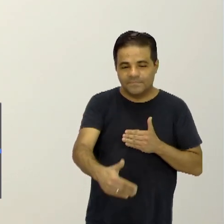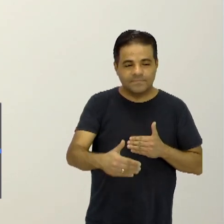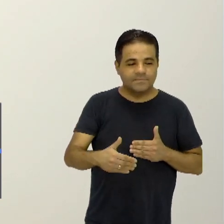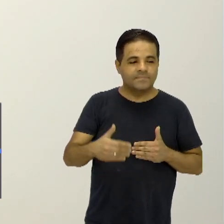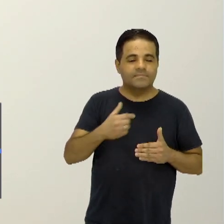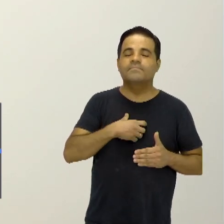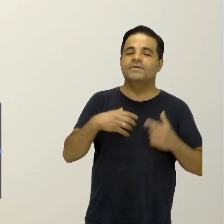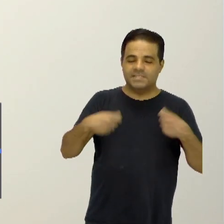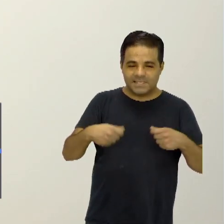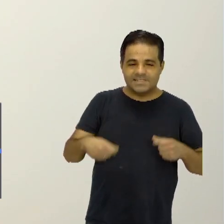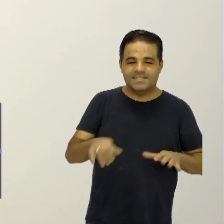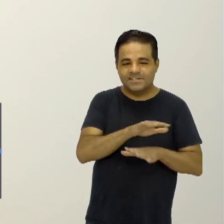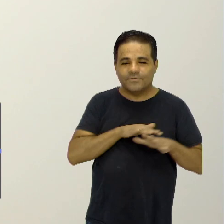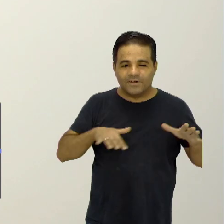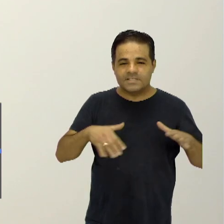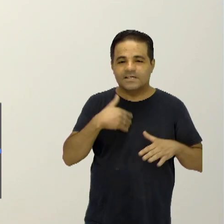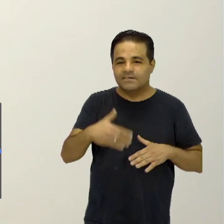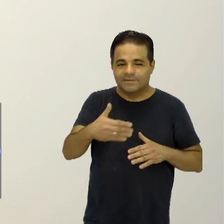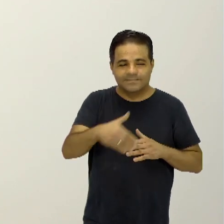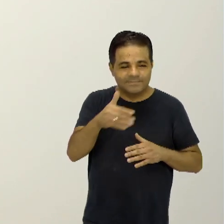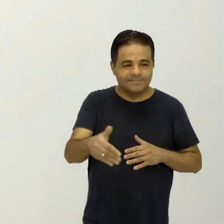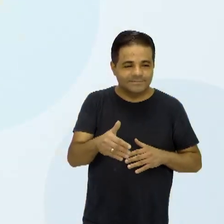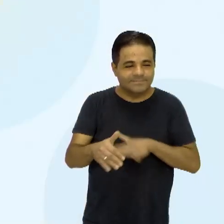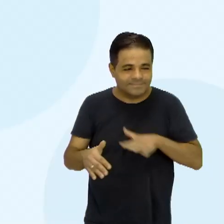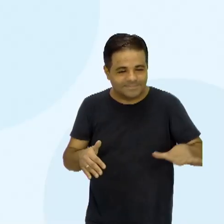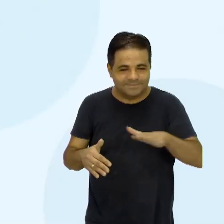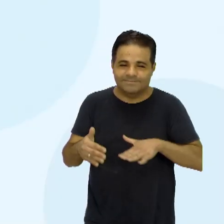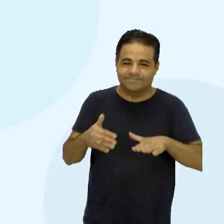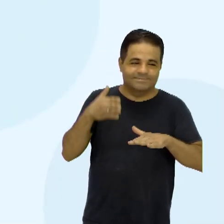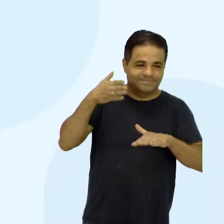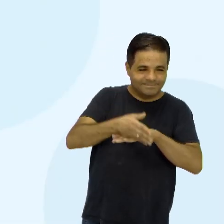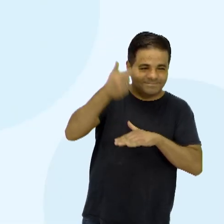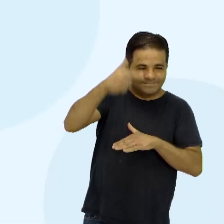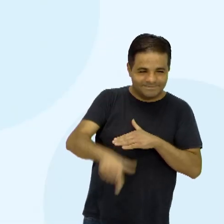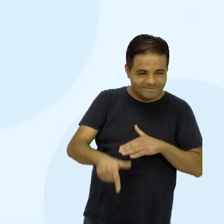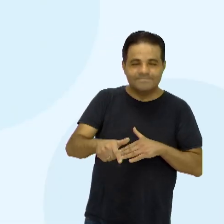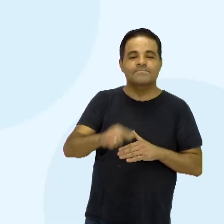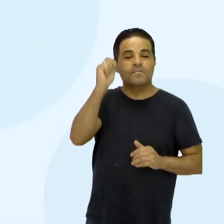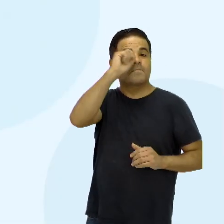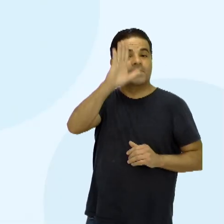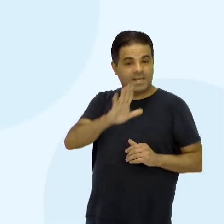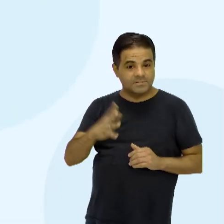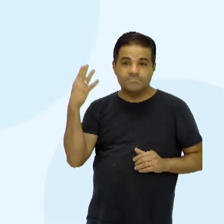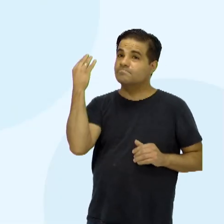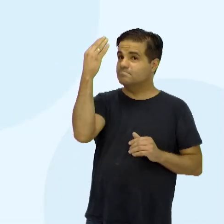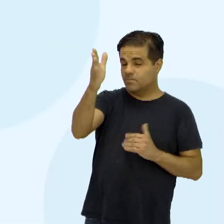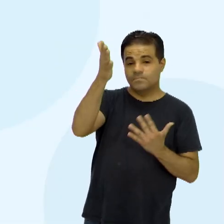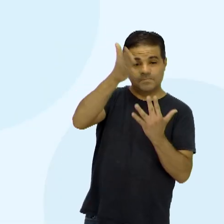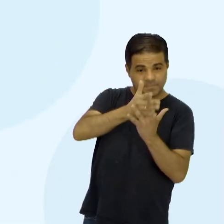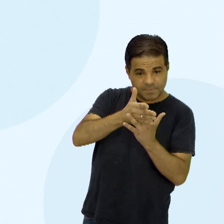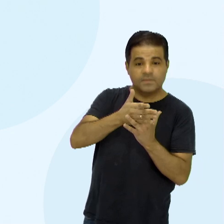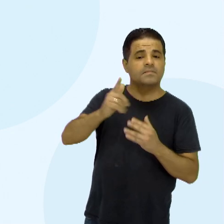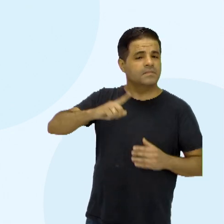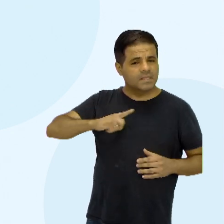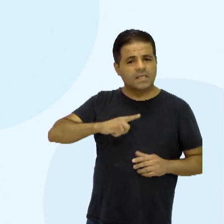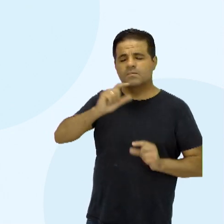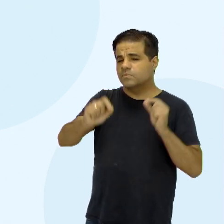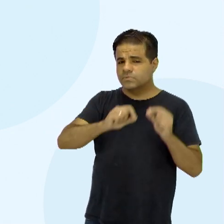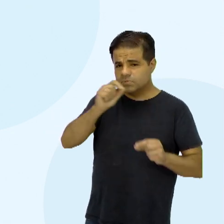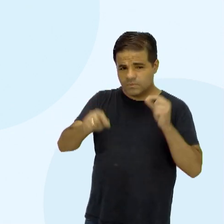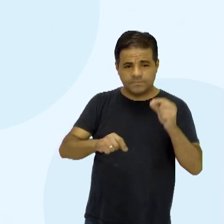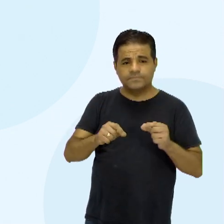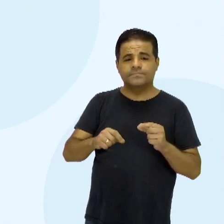A organização textual. Vamos de novo aqui, colocando o Brasil no meio da lista, temos, olha